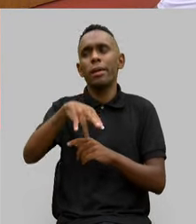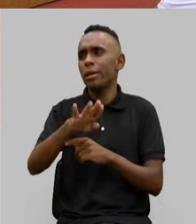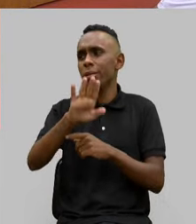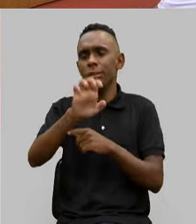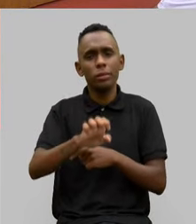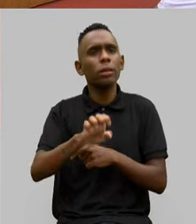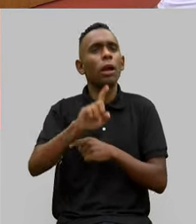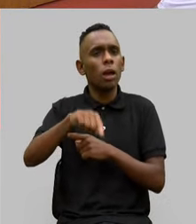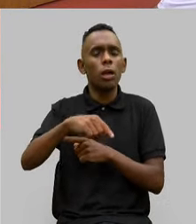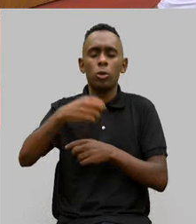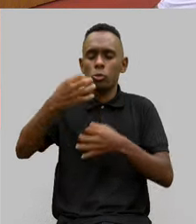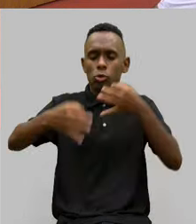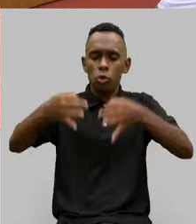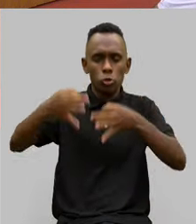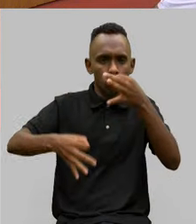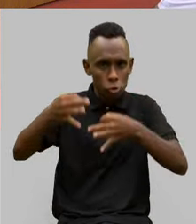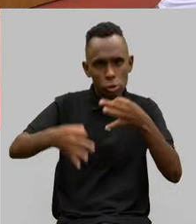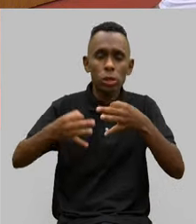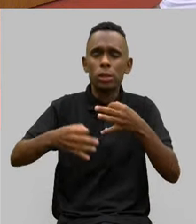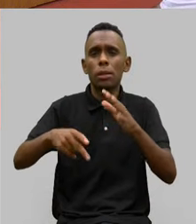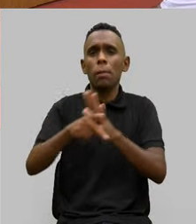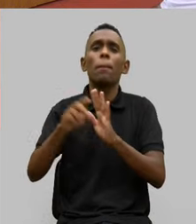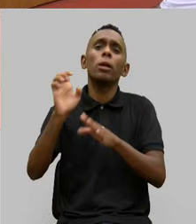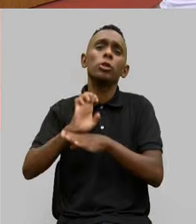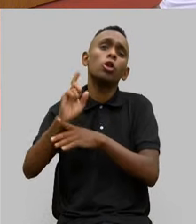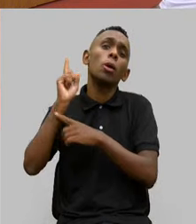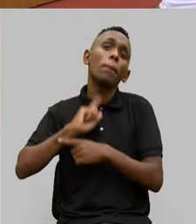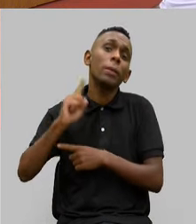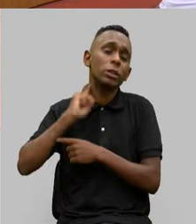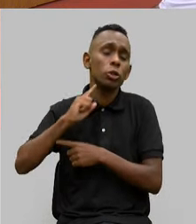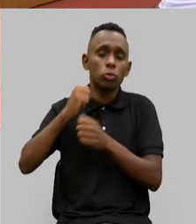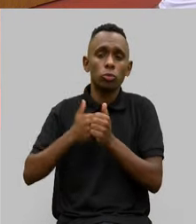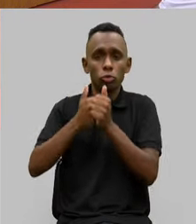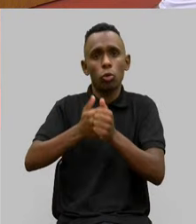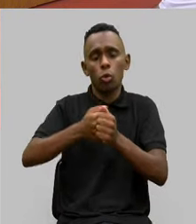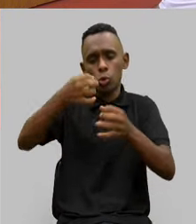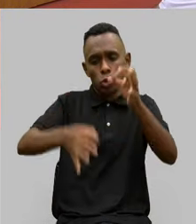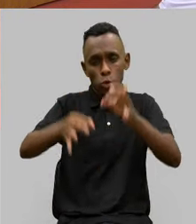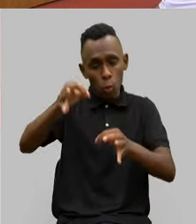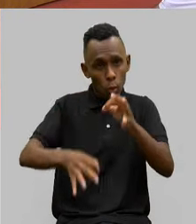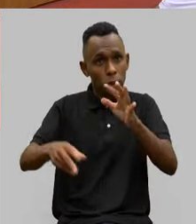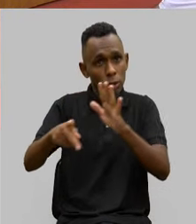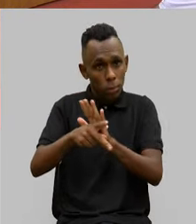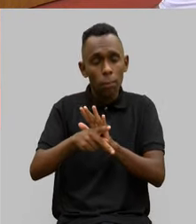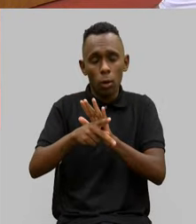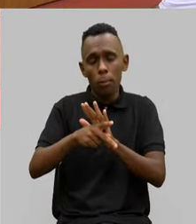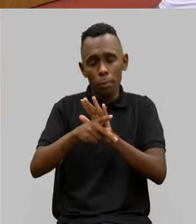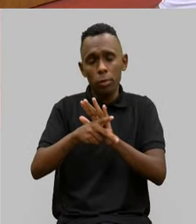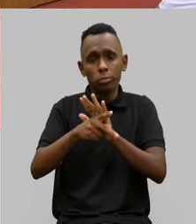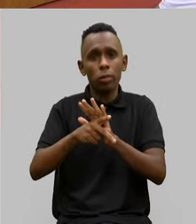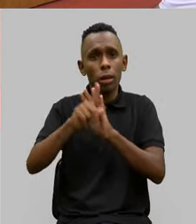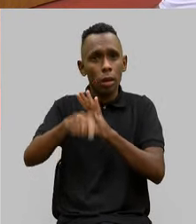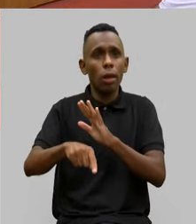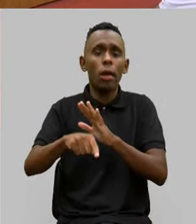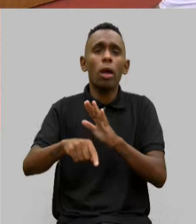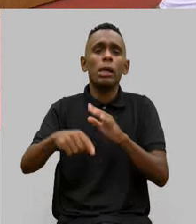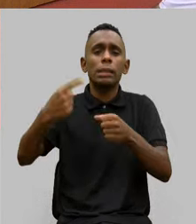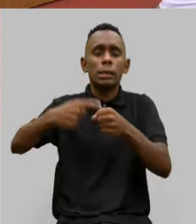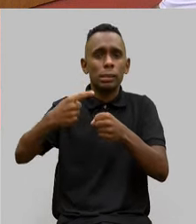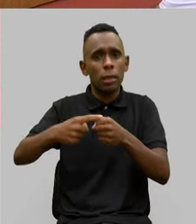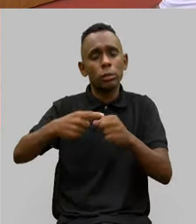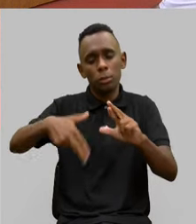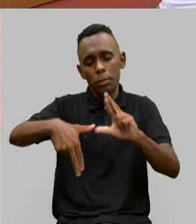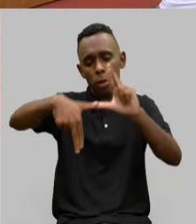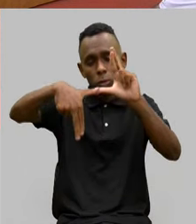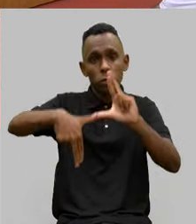Tribunal de Justiça de Minas Gerais acompanhado pelo Juiz da vara de fazenda pública de Ribeirão das Neves